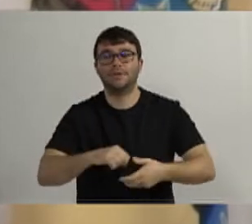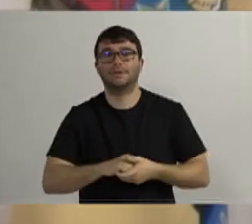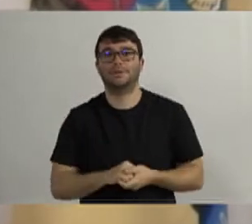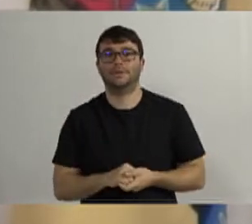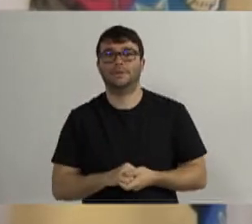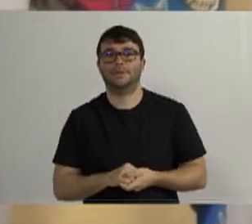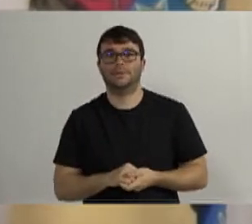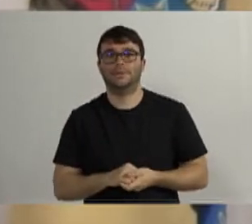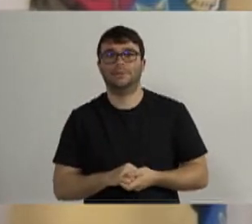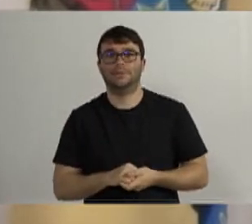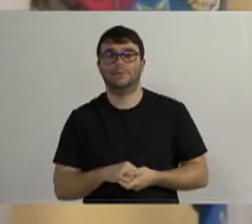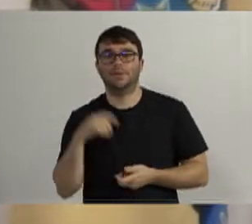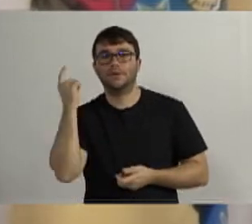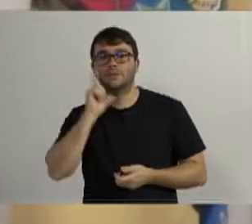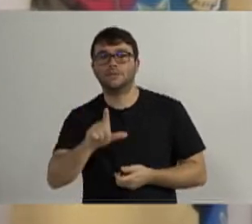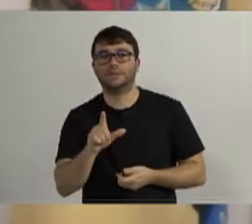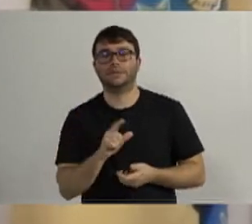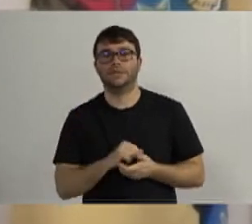entregar